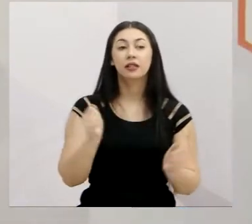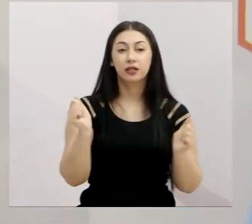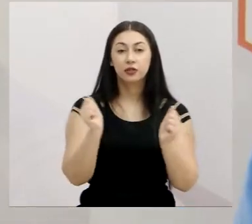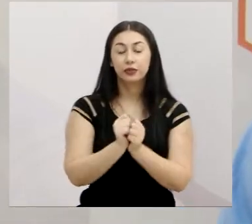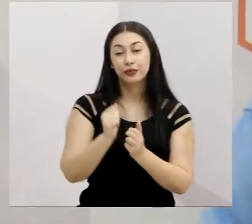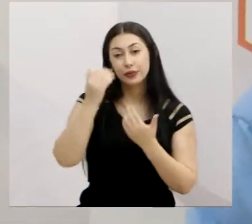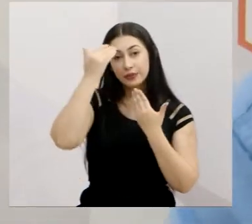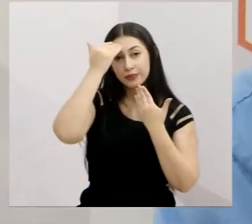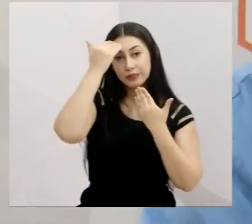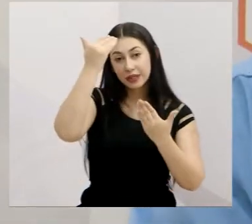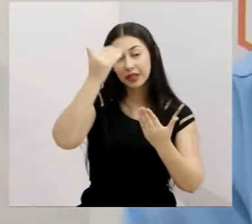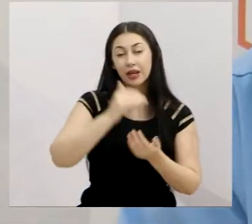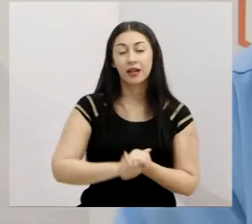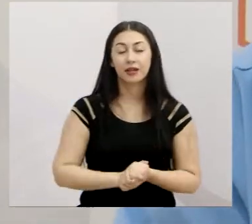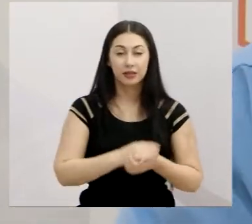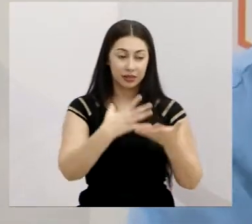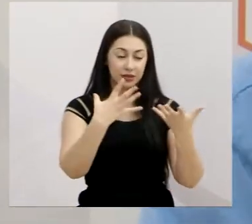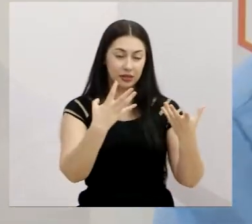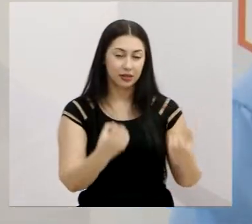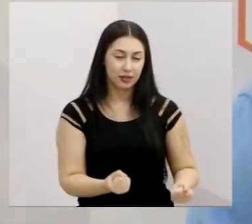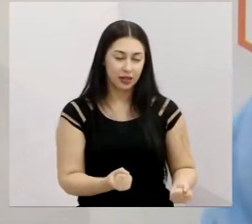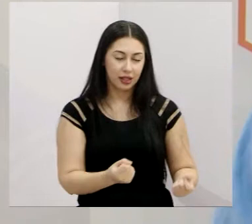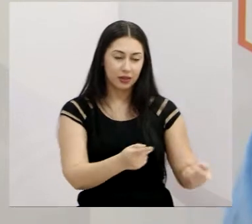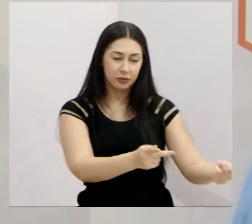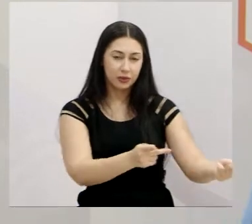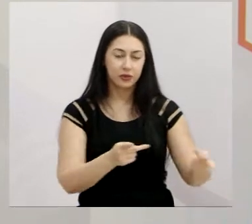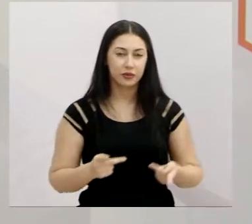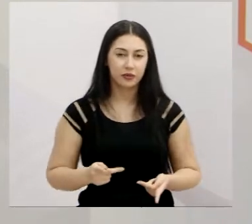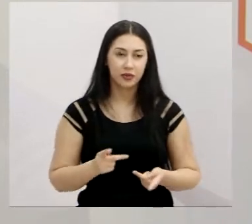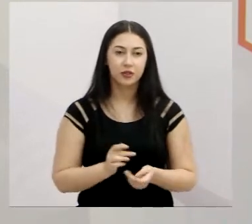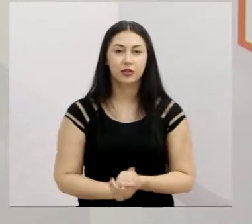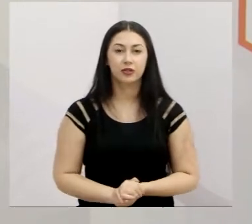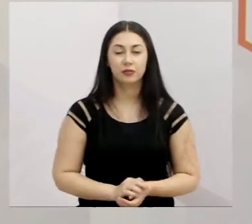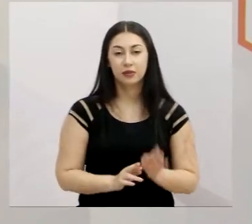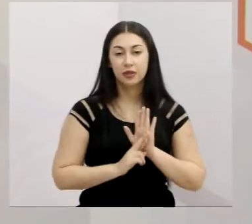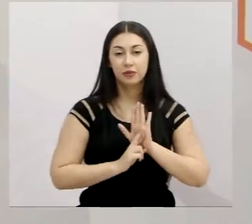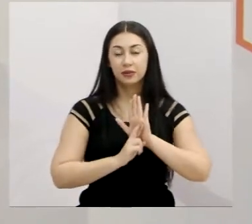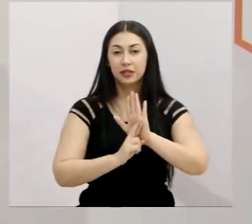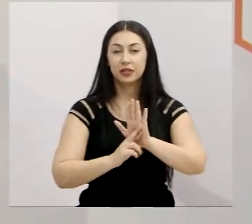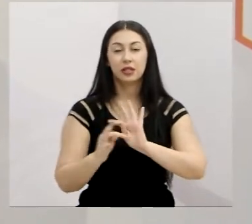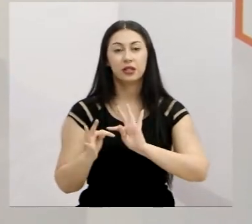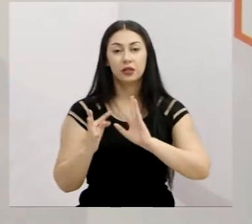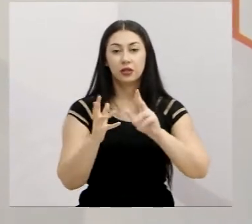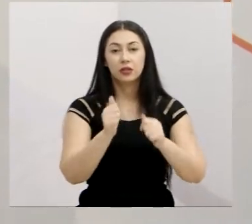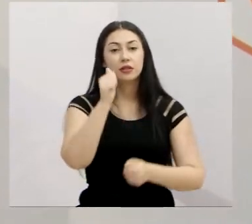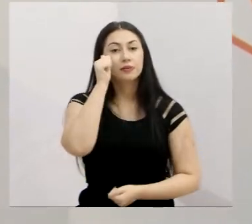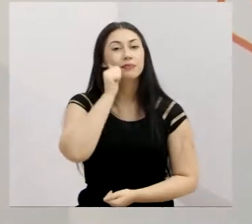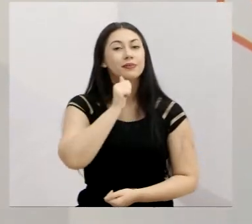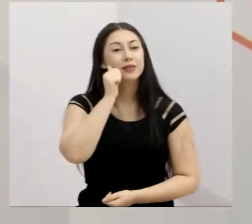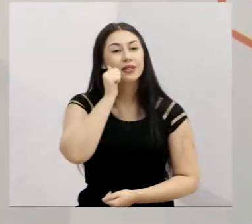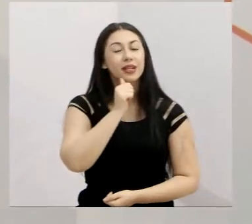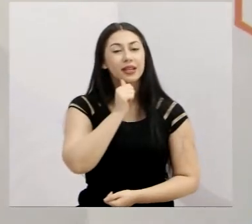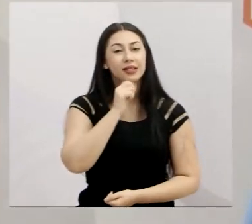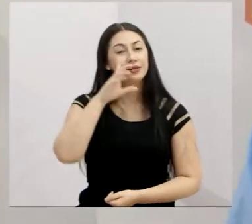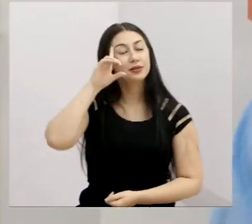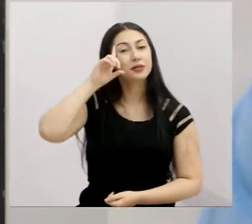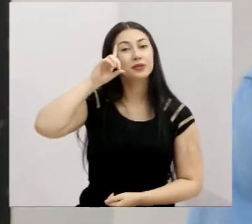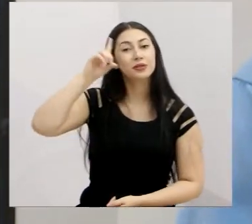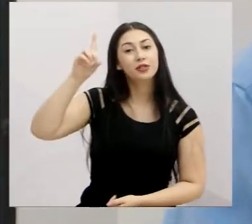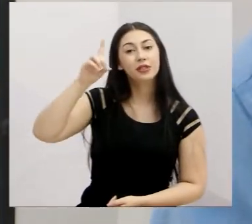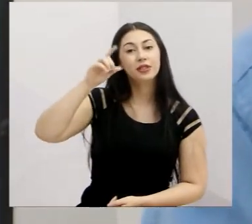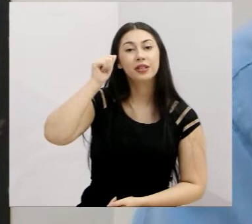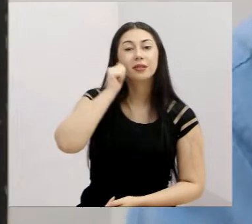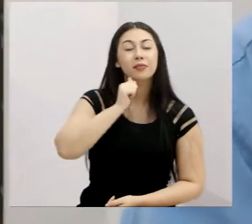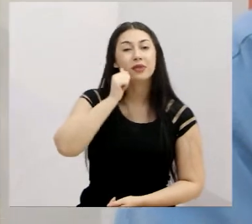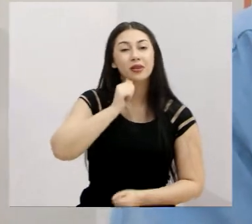junto obrigado de ter aceitado este convite para representar todo as mulheres do Dia das